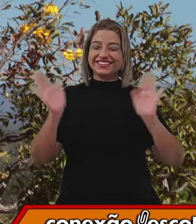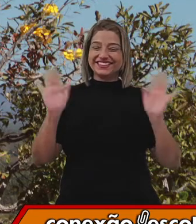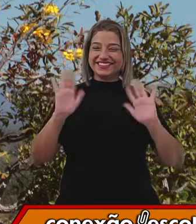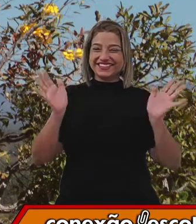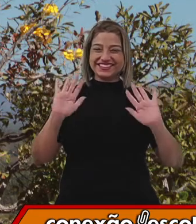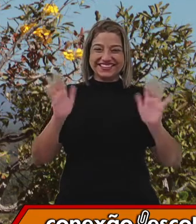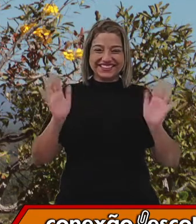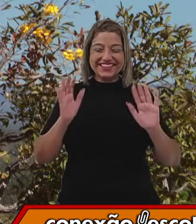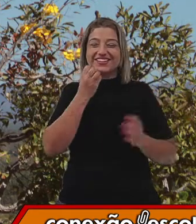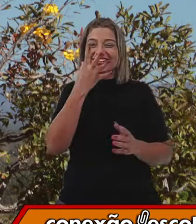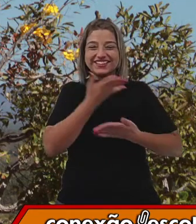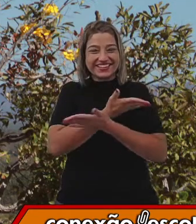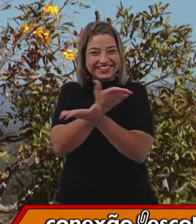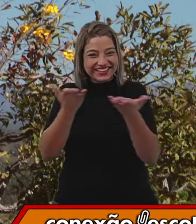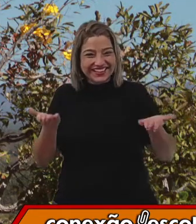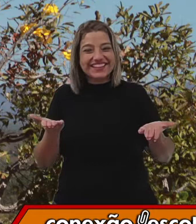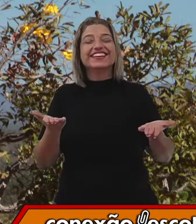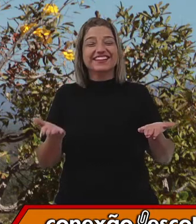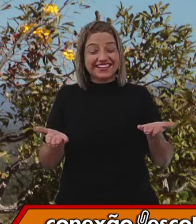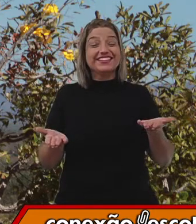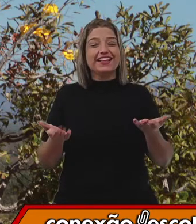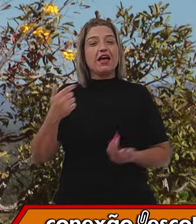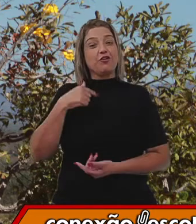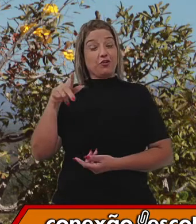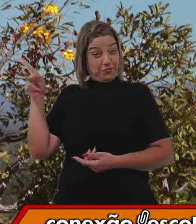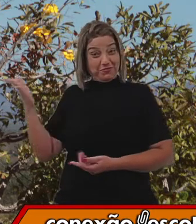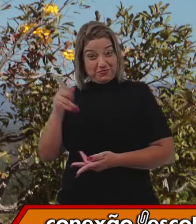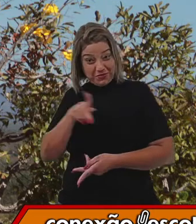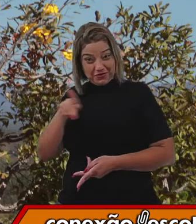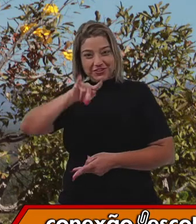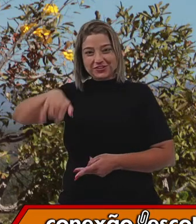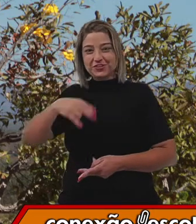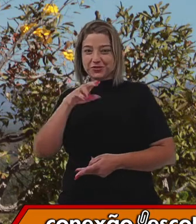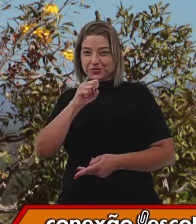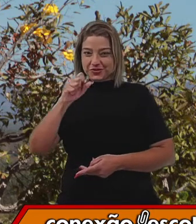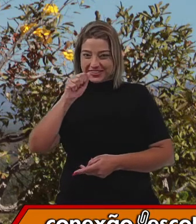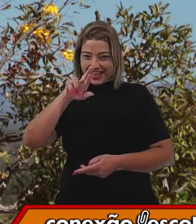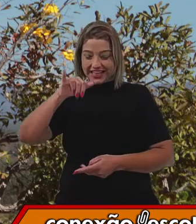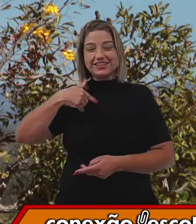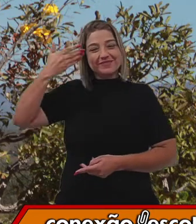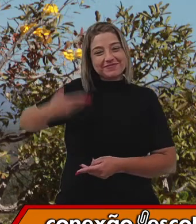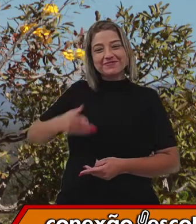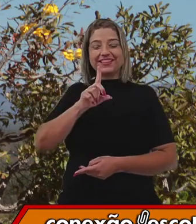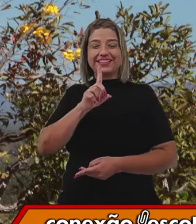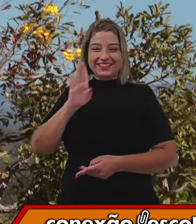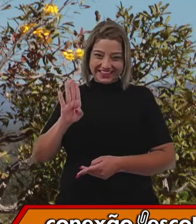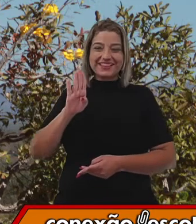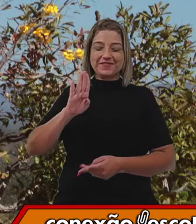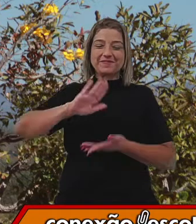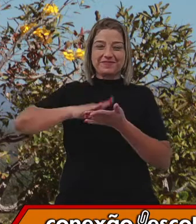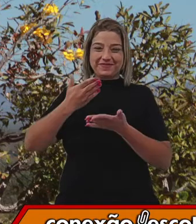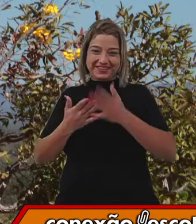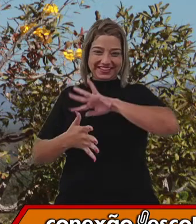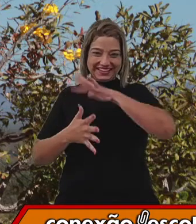Como vocês estão? Eu sou a professora Jussarinha e ela é a Débora, a nossa intérprete de Libras. Na aula de